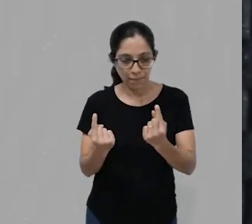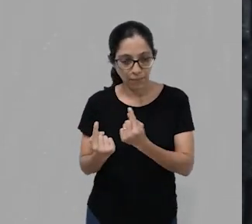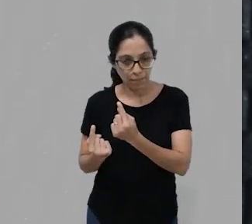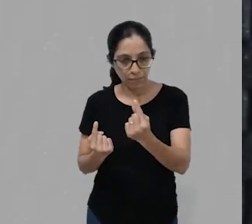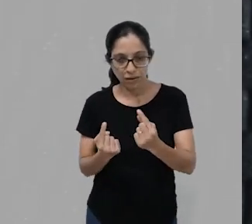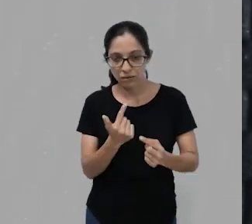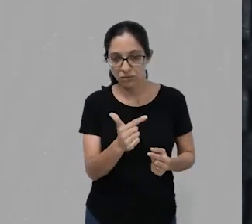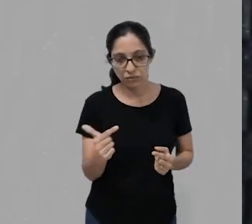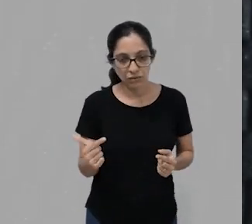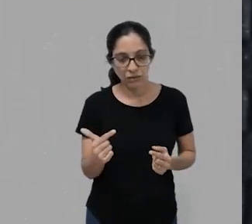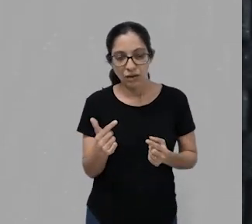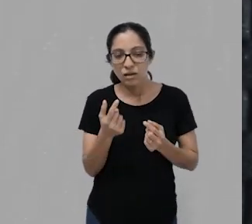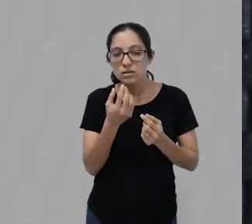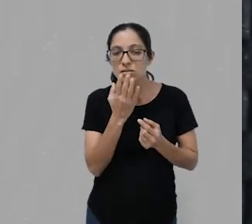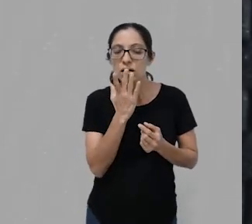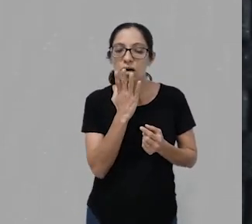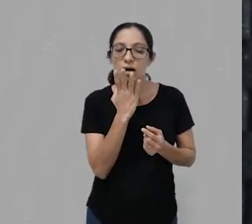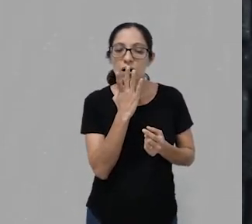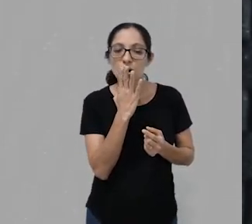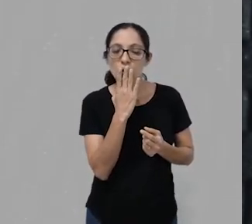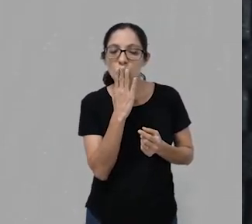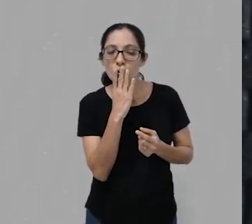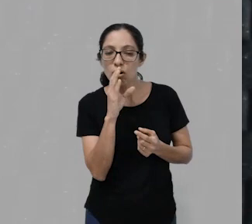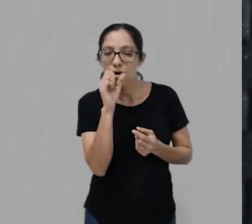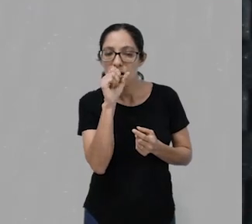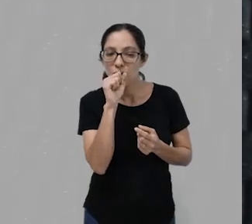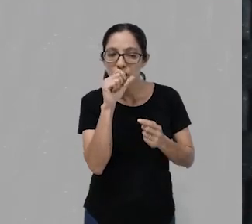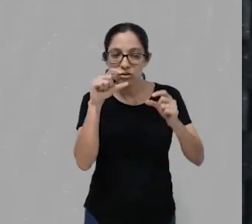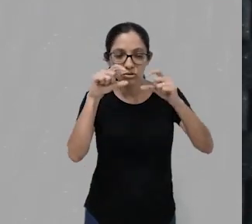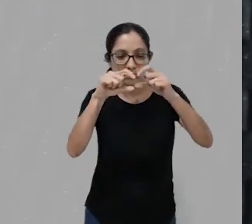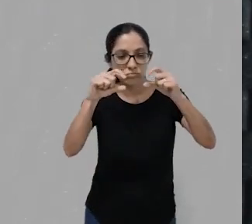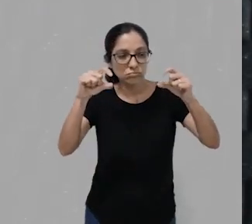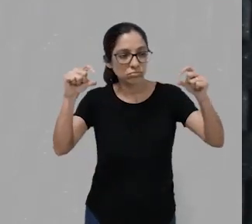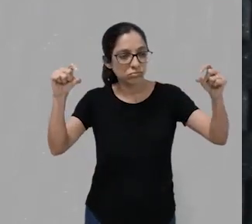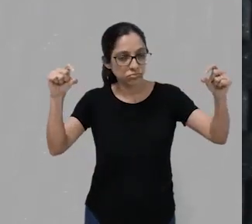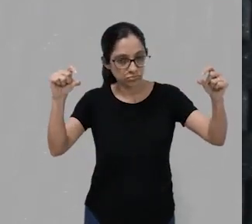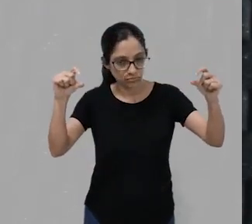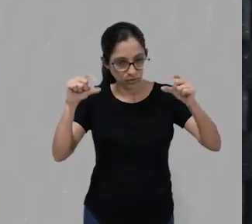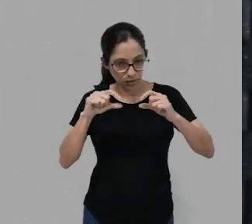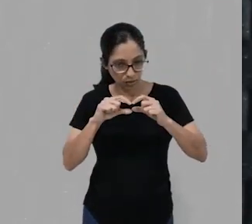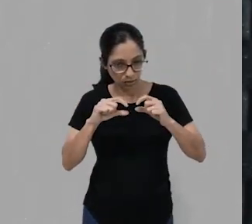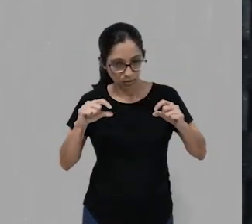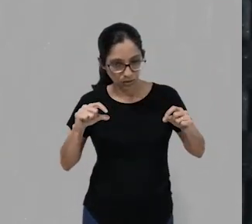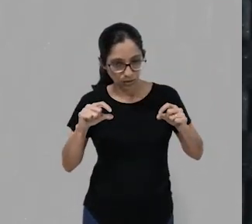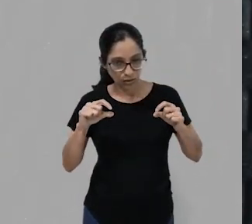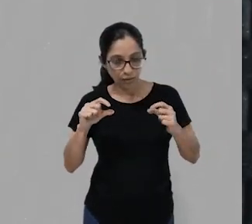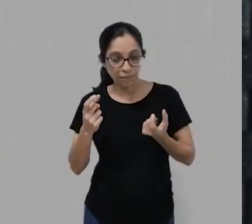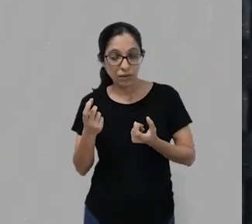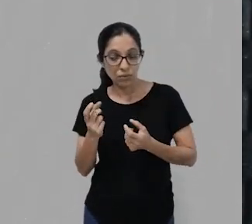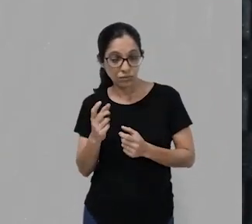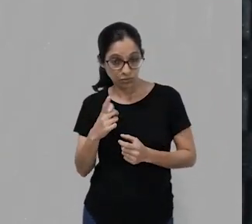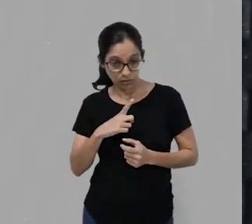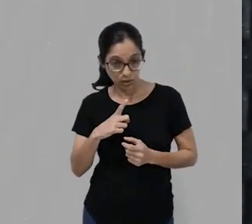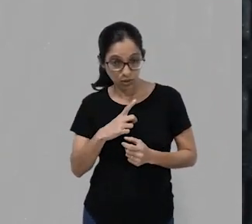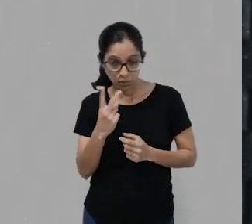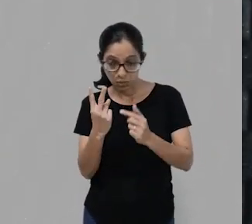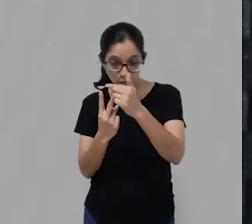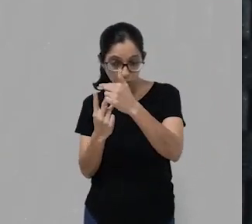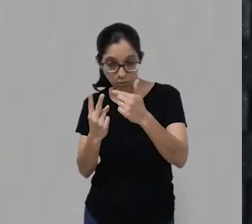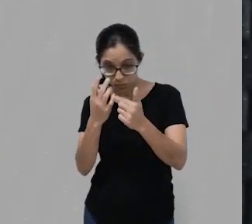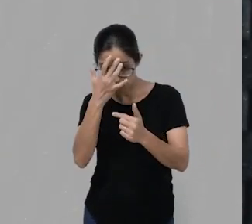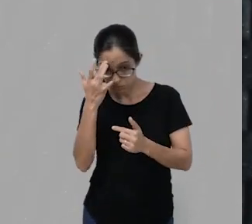Essa extensão laranja aqui, laranja com laranja, é para as disputas o quê? De duplas. Então, ela tem o